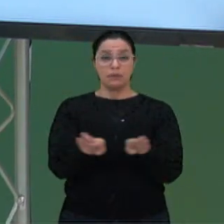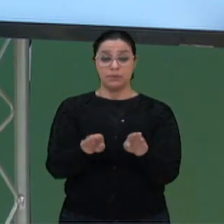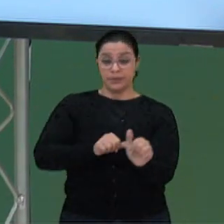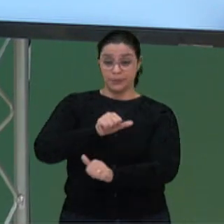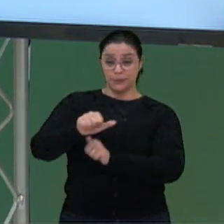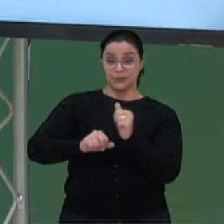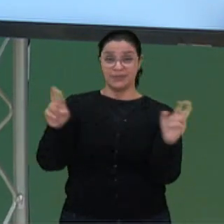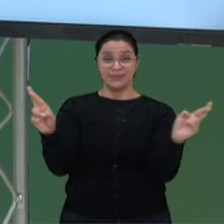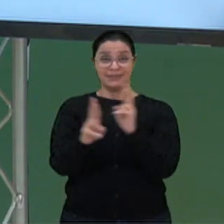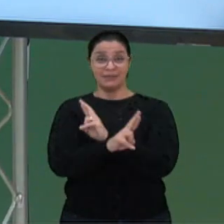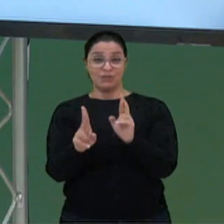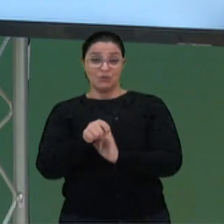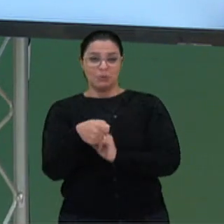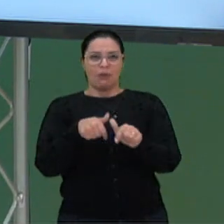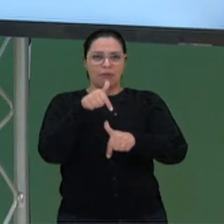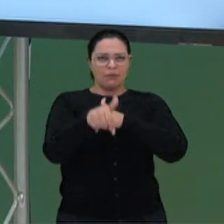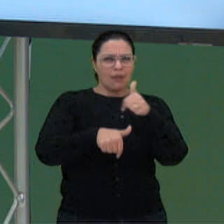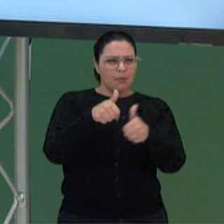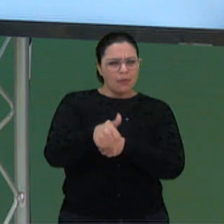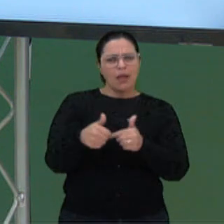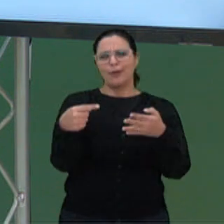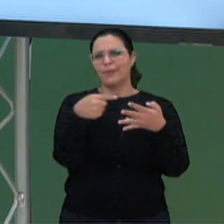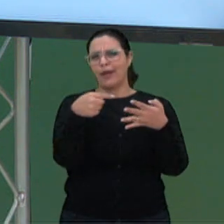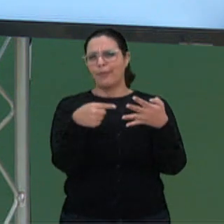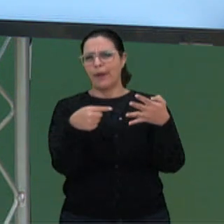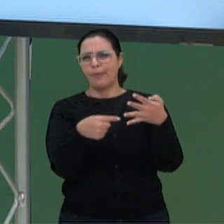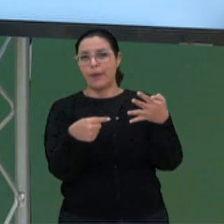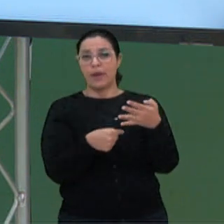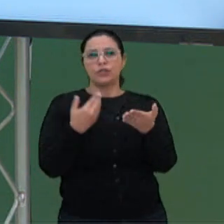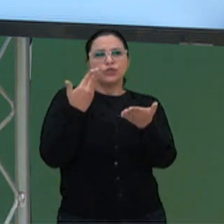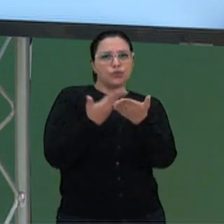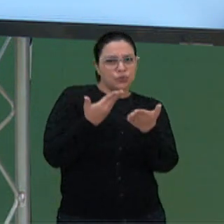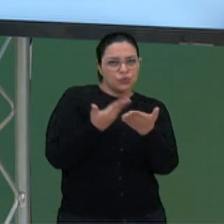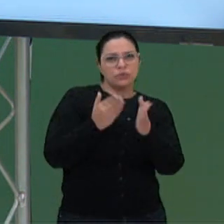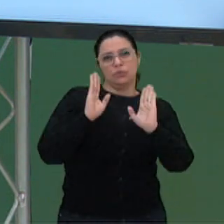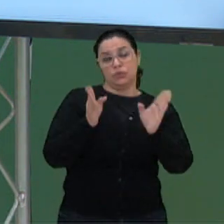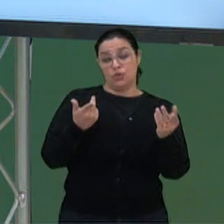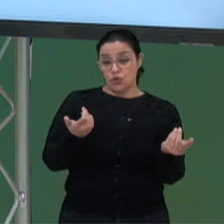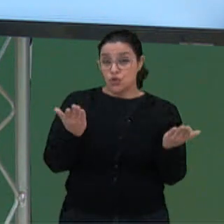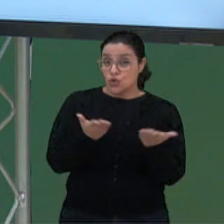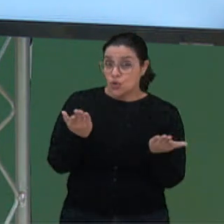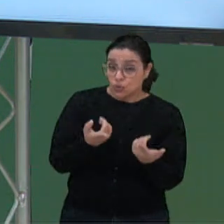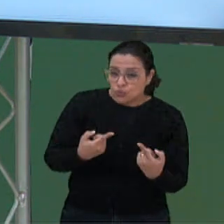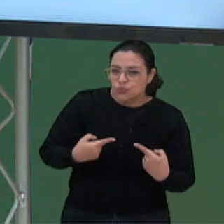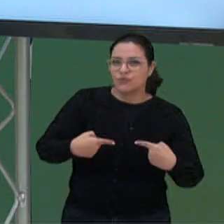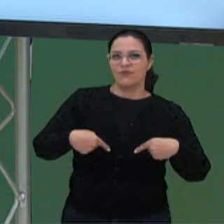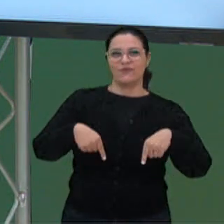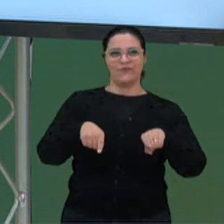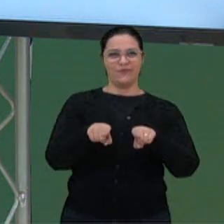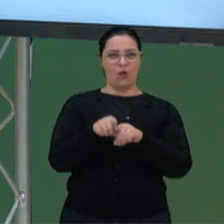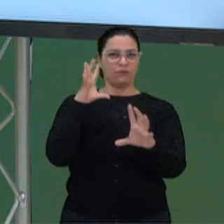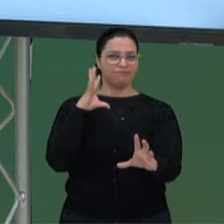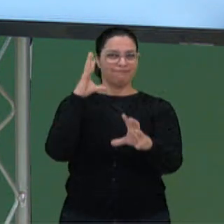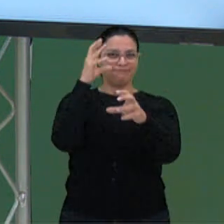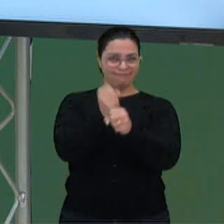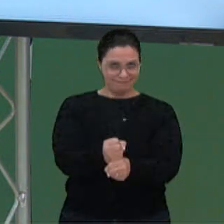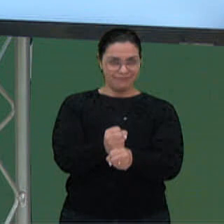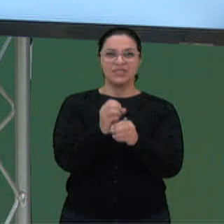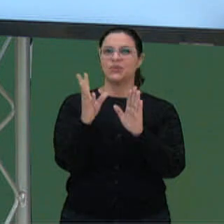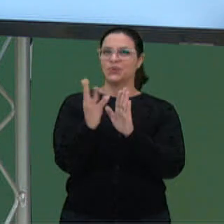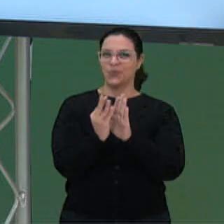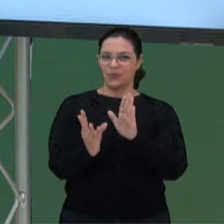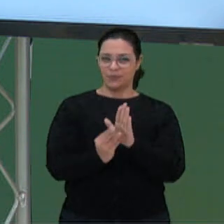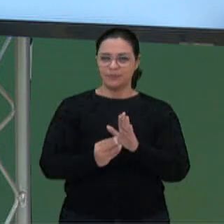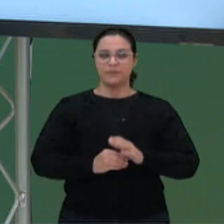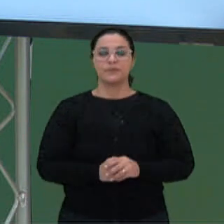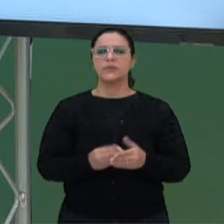nas relações de trabalho. Então, tudo isso nós tratamos ao longo das aulas e hoje a gente vai, então, retomar um pouquinho essa